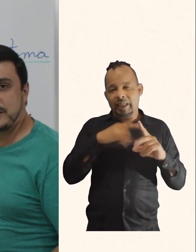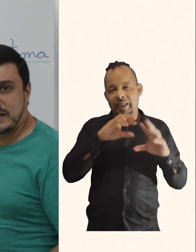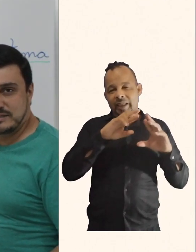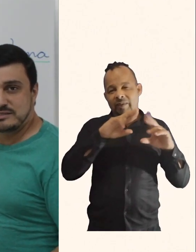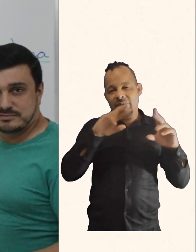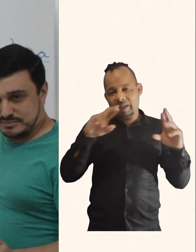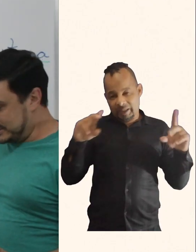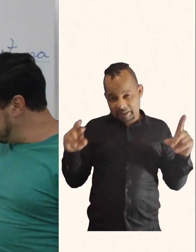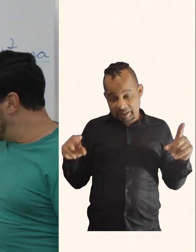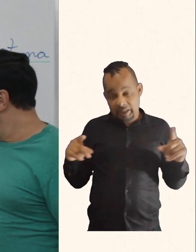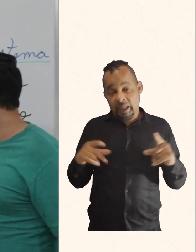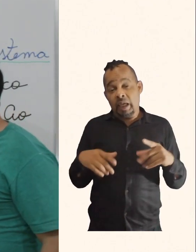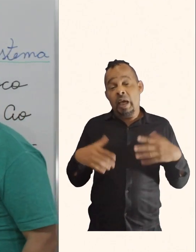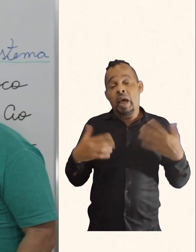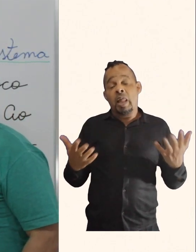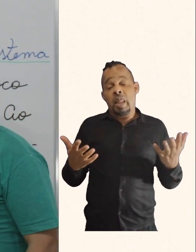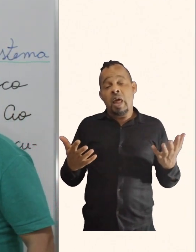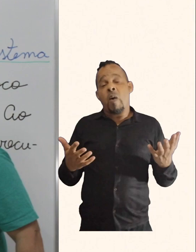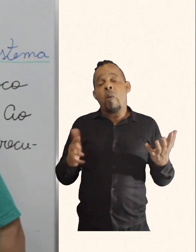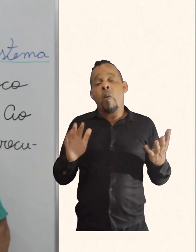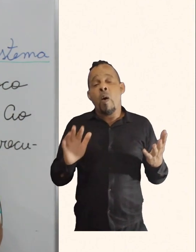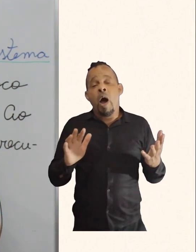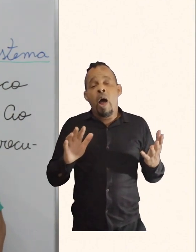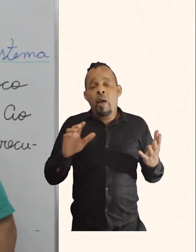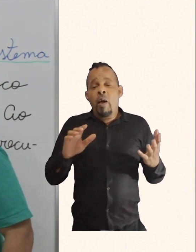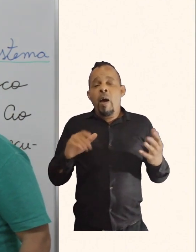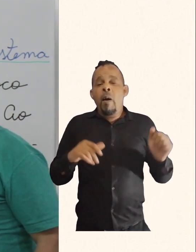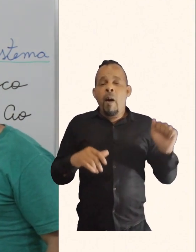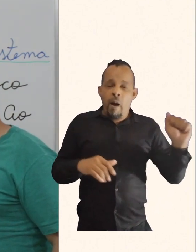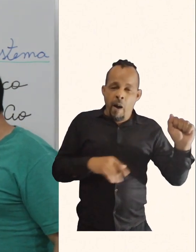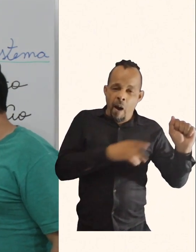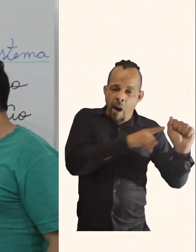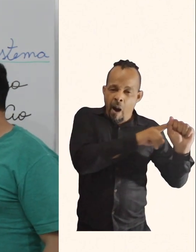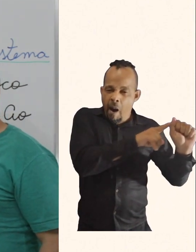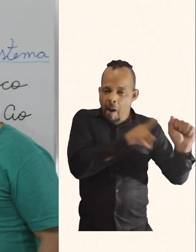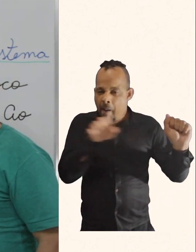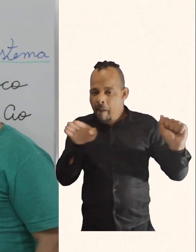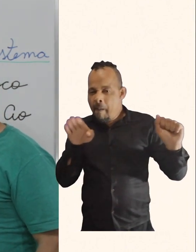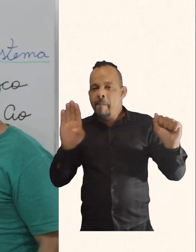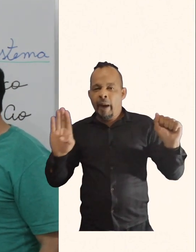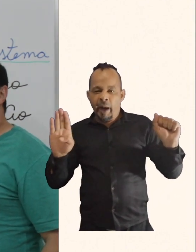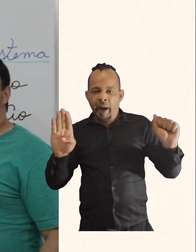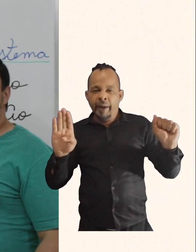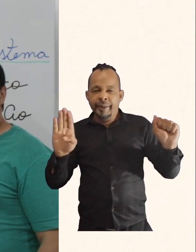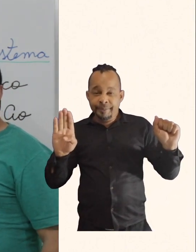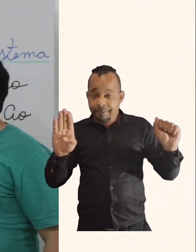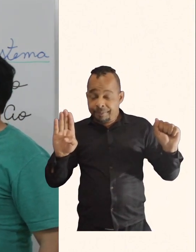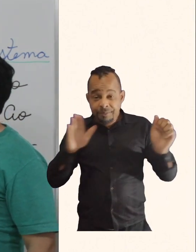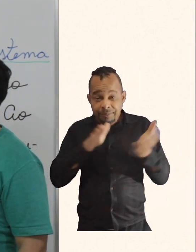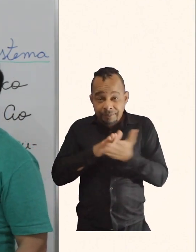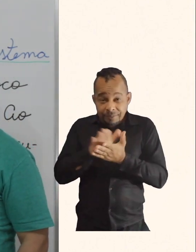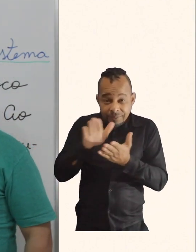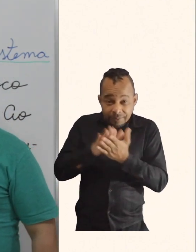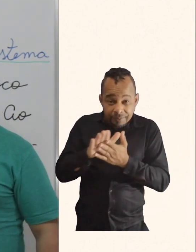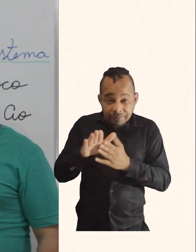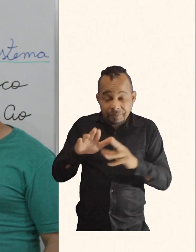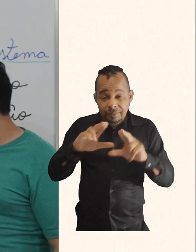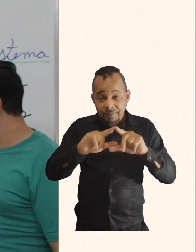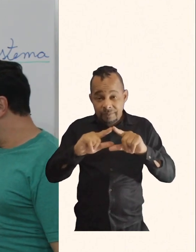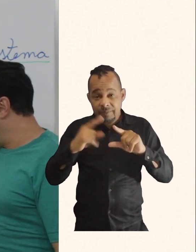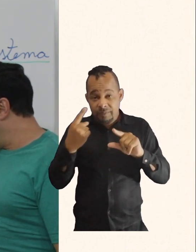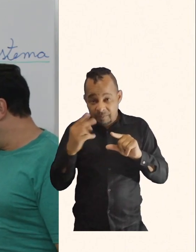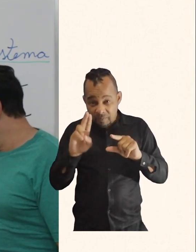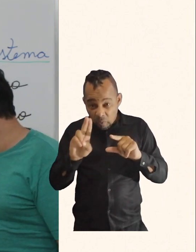outras propriedades. Beleza? Então, se ao vir de A para B eu gasto ΔU, para que U seja uma